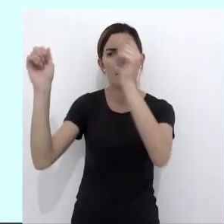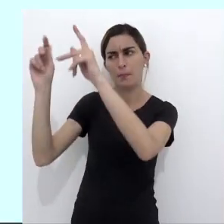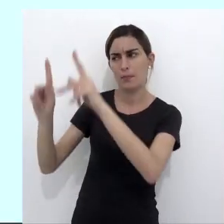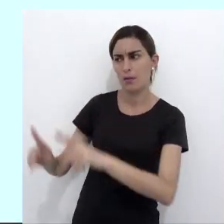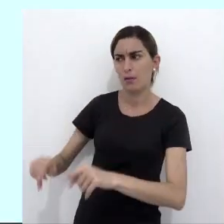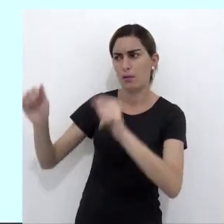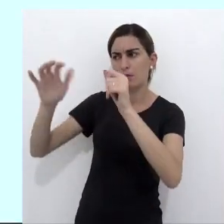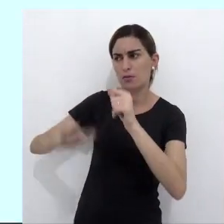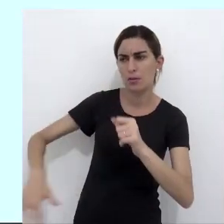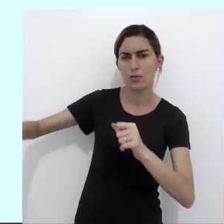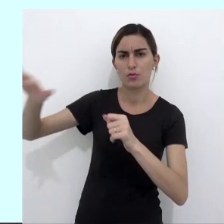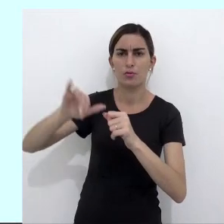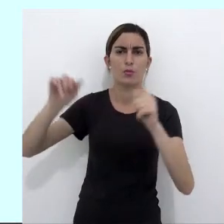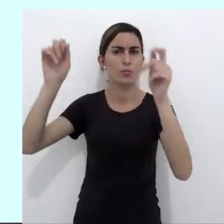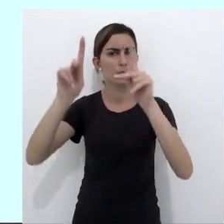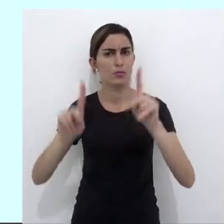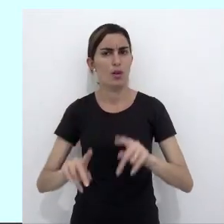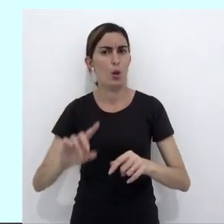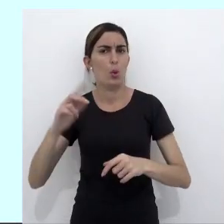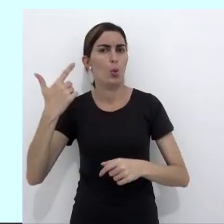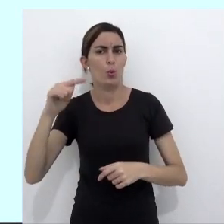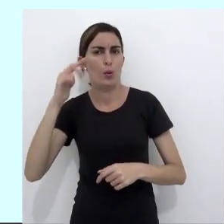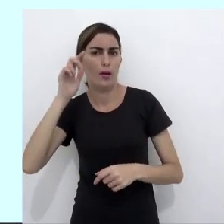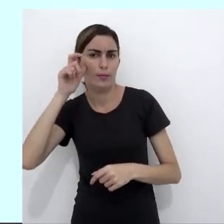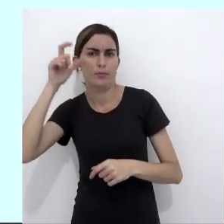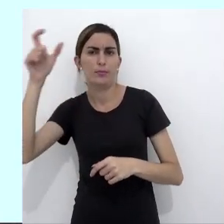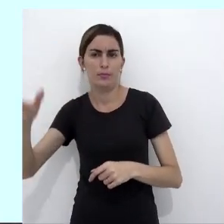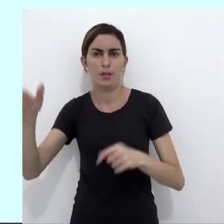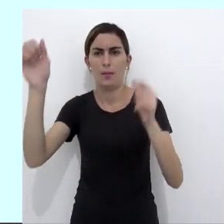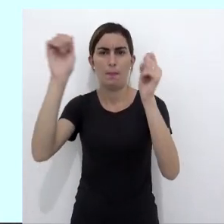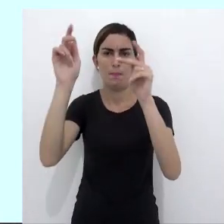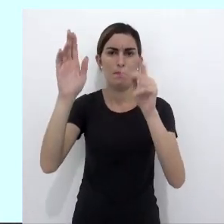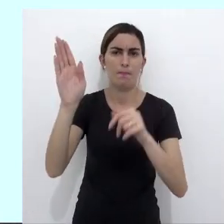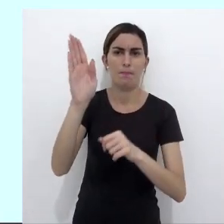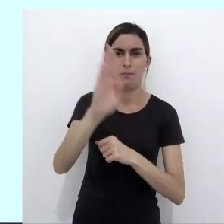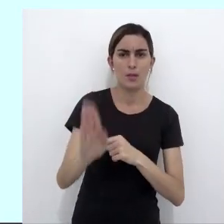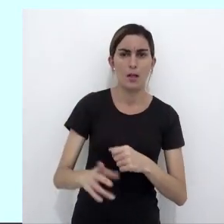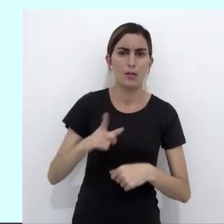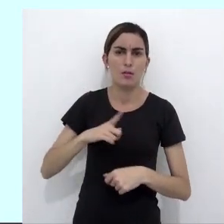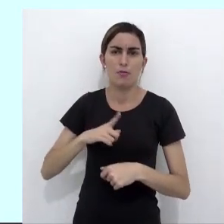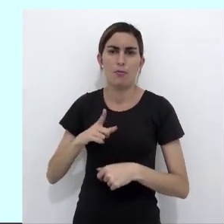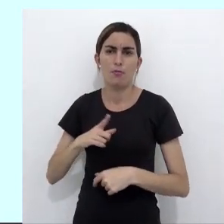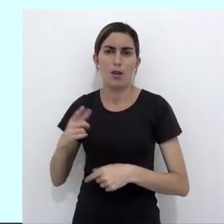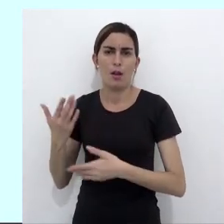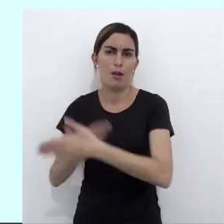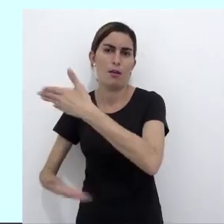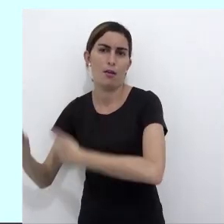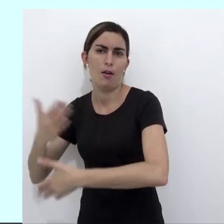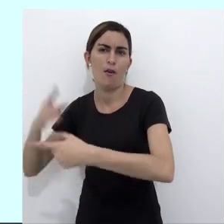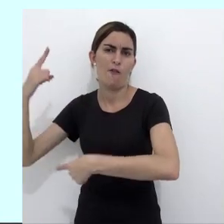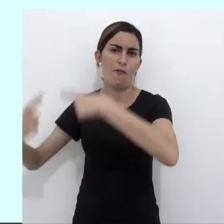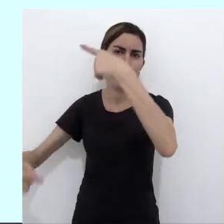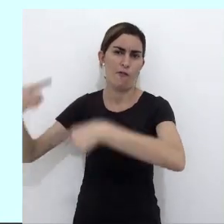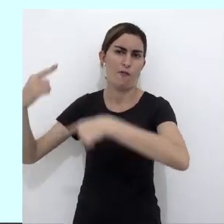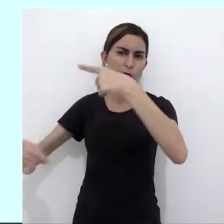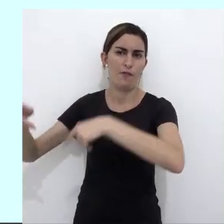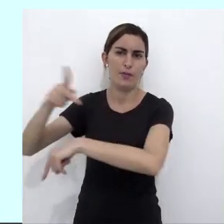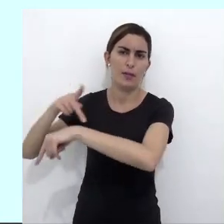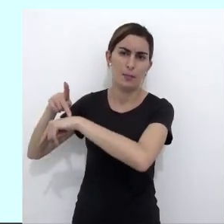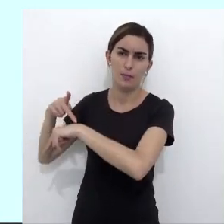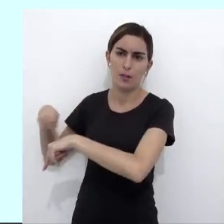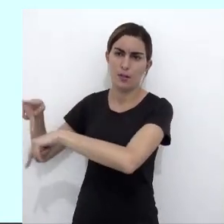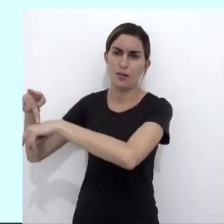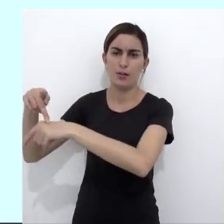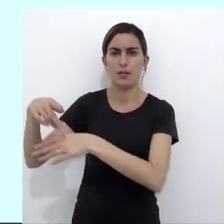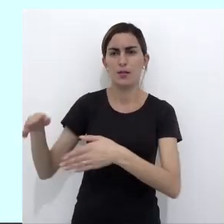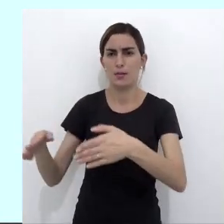região platina. Não era de interesse do Brasil em ter uma relação conflituosa com os países da Bacia do